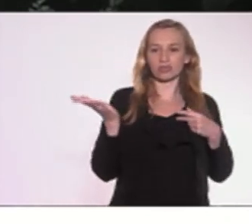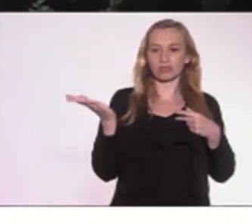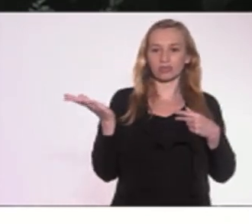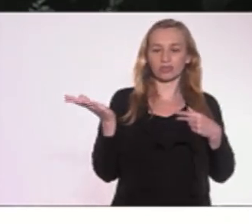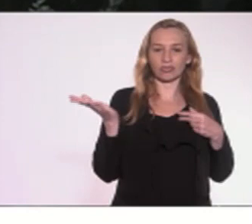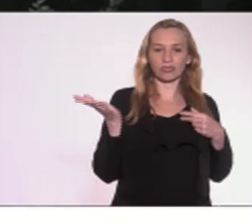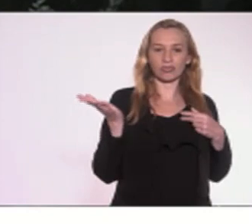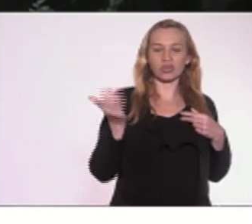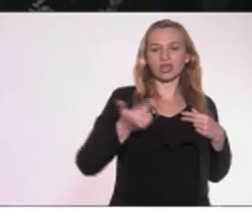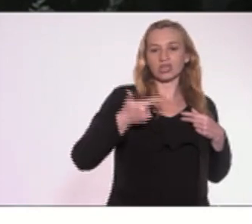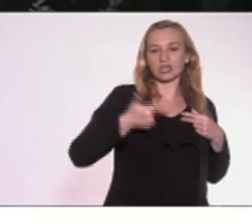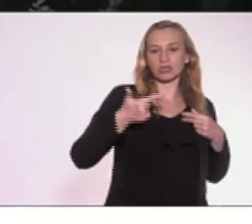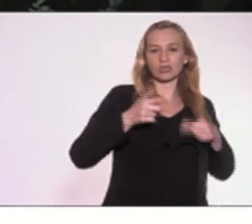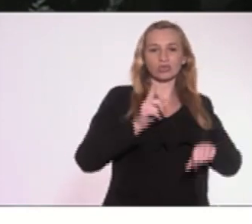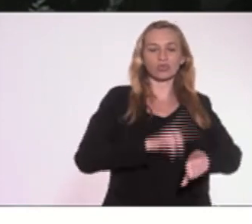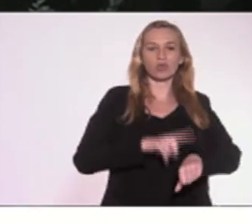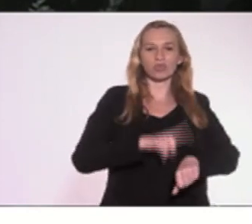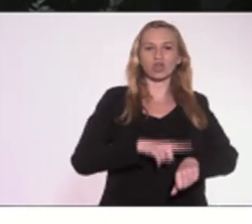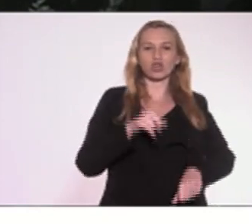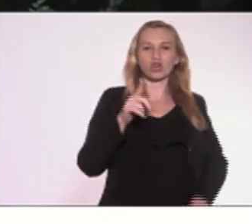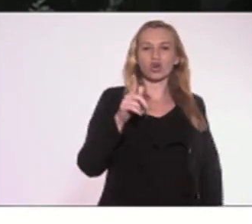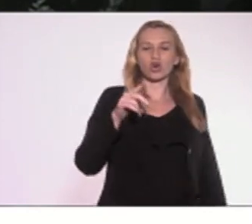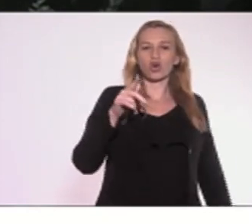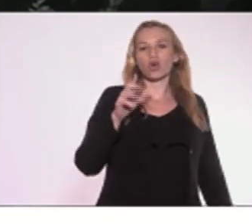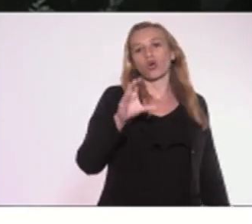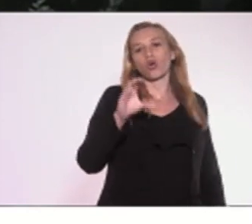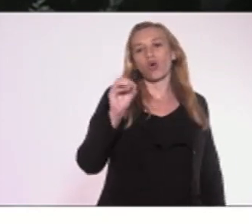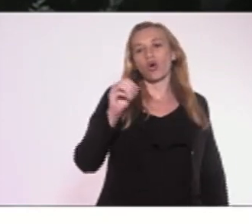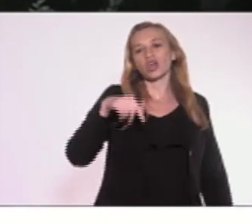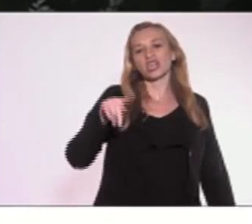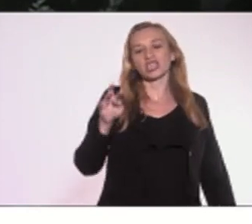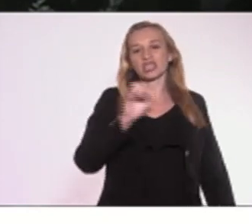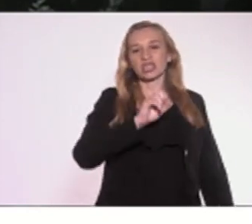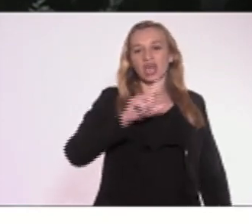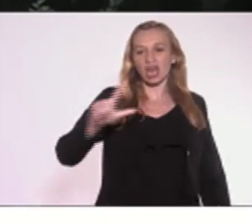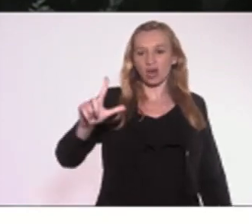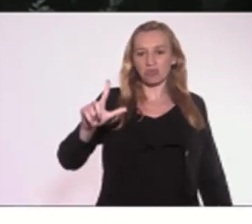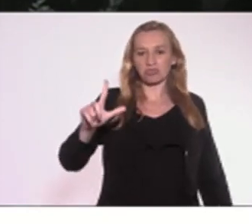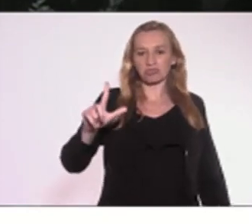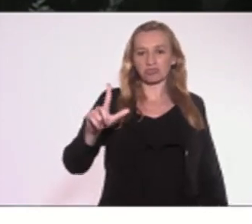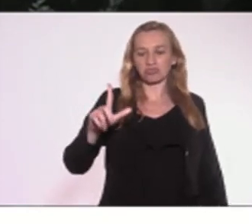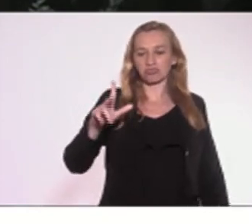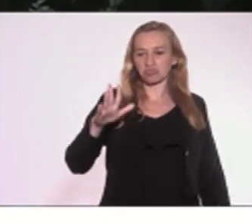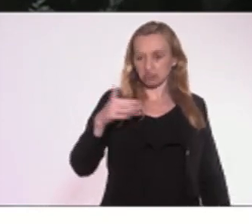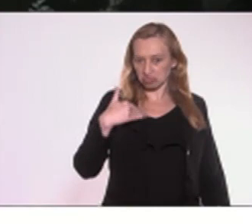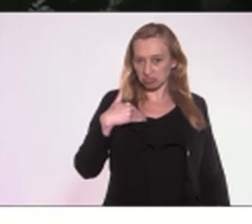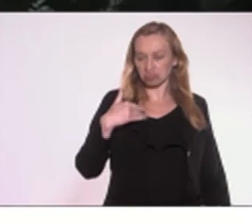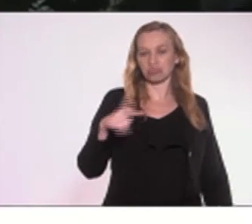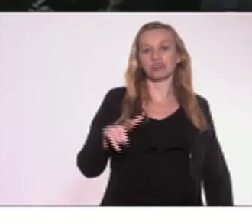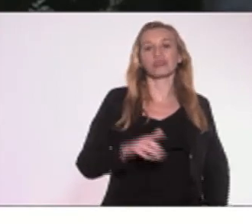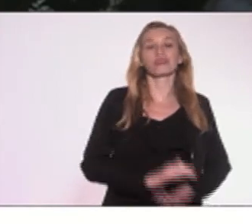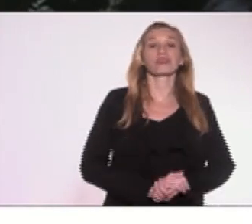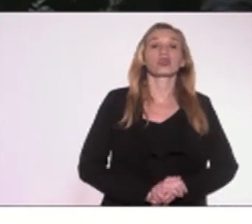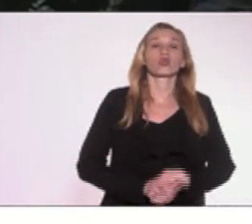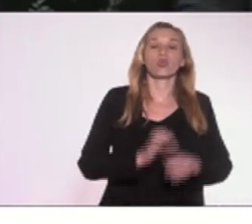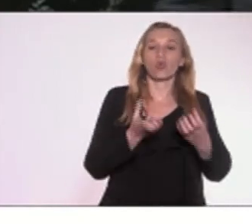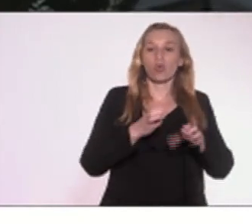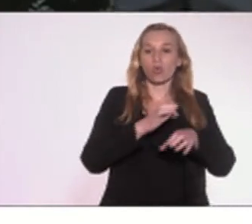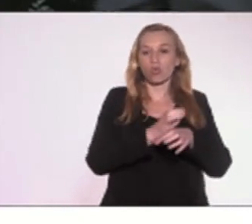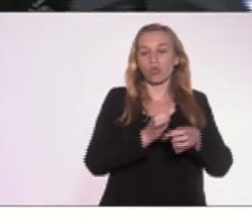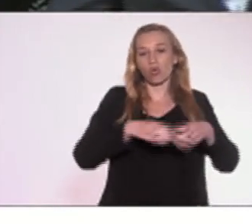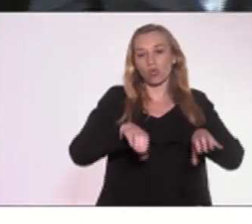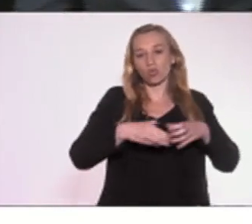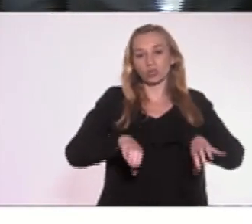Na segunda fase era coquetel. Eu nunca fiz um concurso igual de Brasília para o Ministério Público, nunca fiz. Incrível o concurso. E aí,